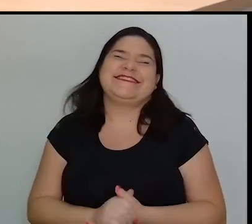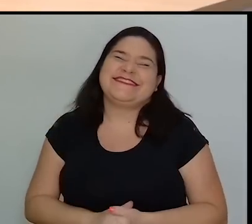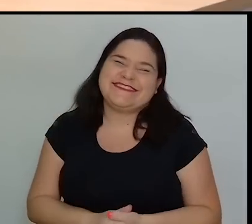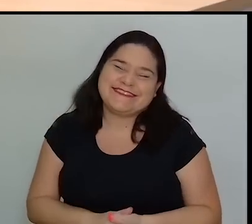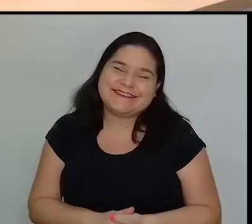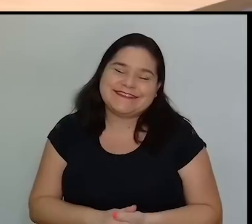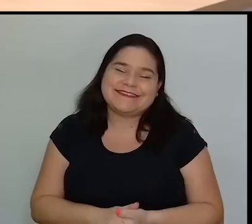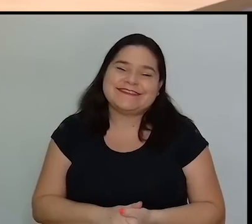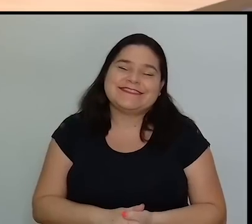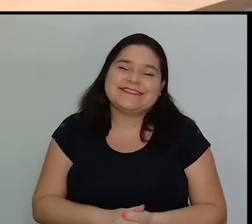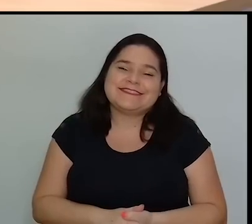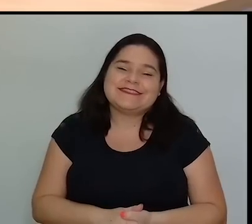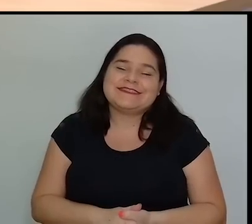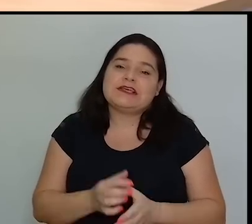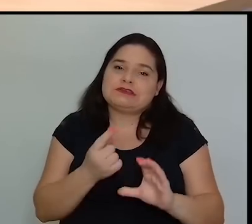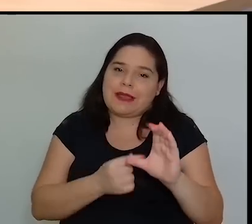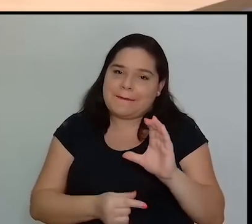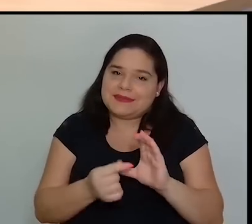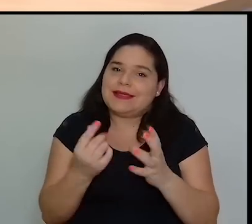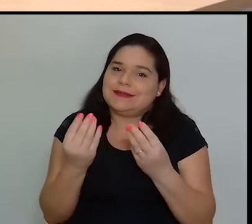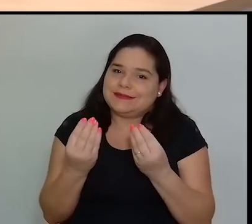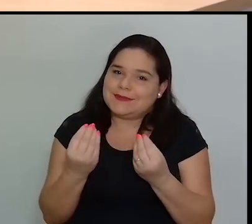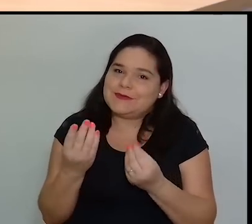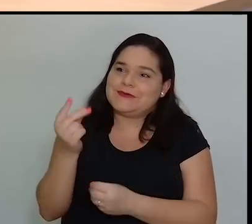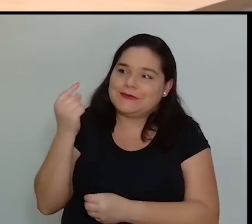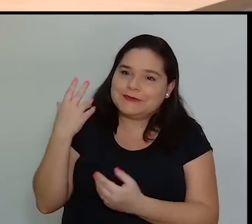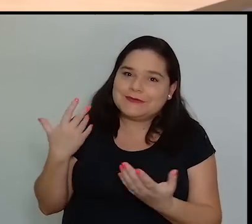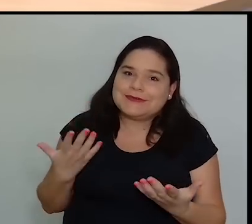já começou capitalista pra caramba